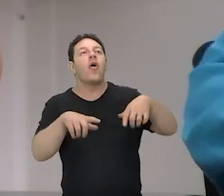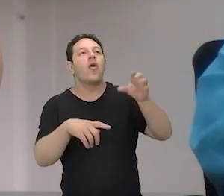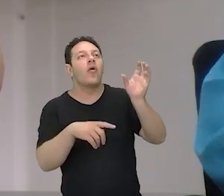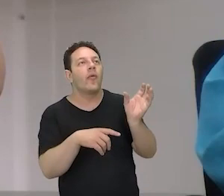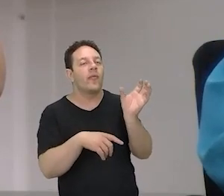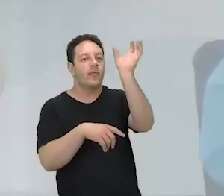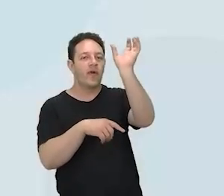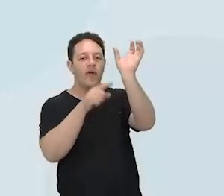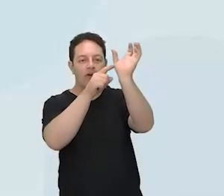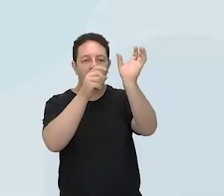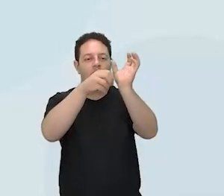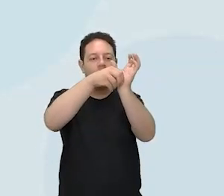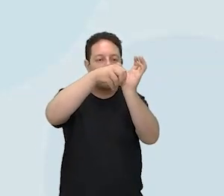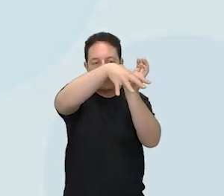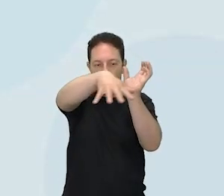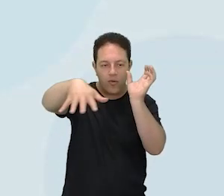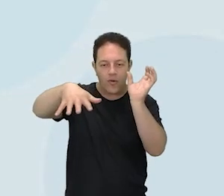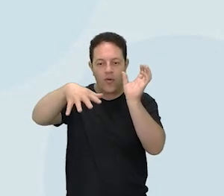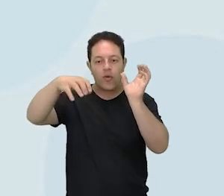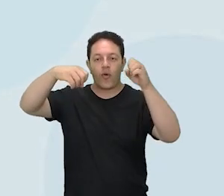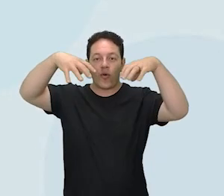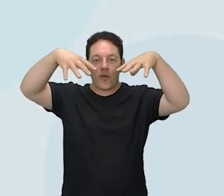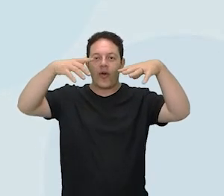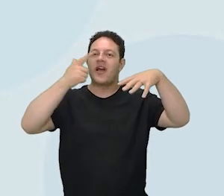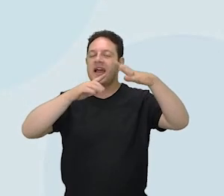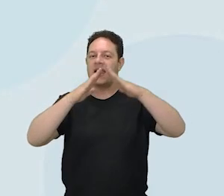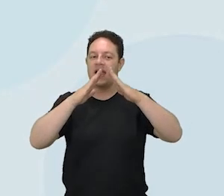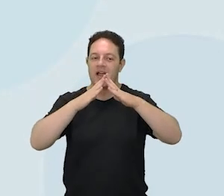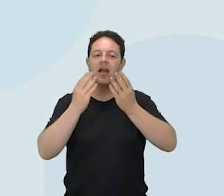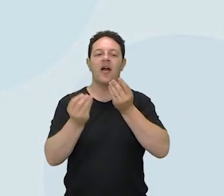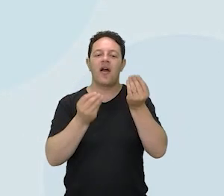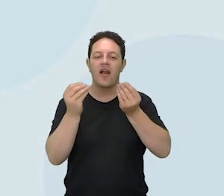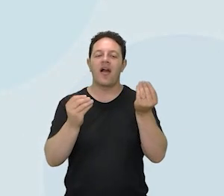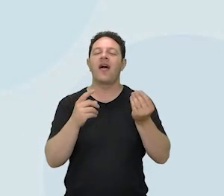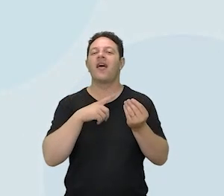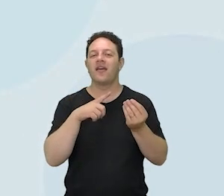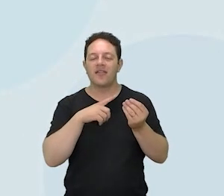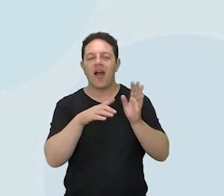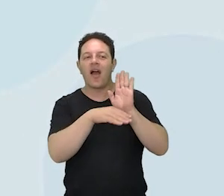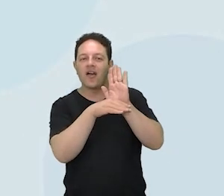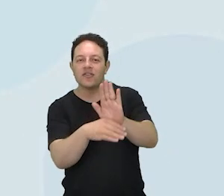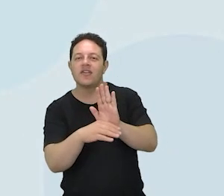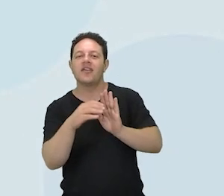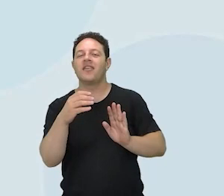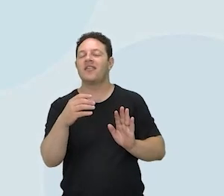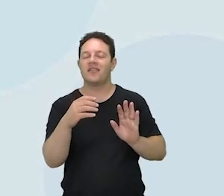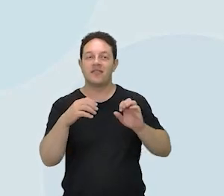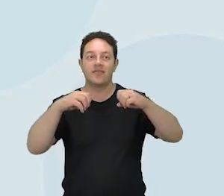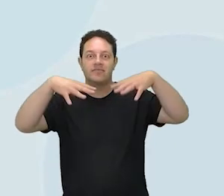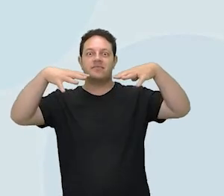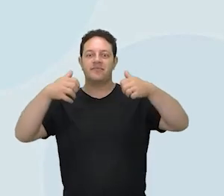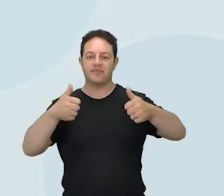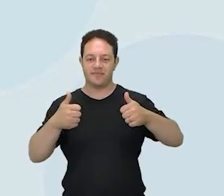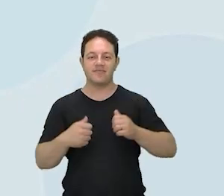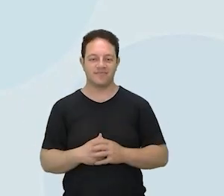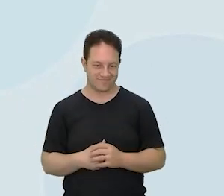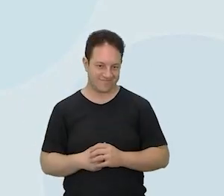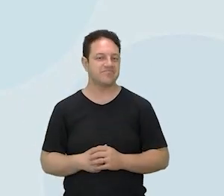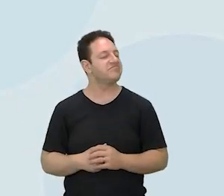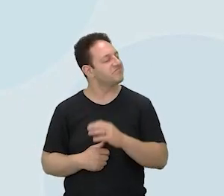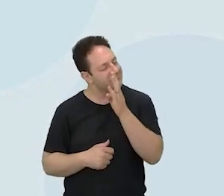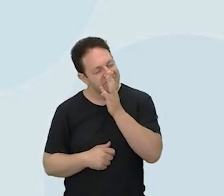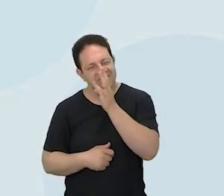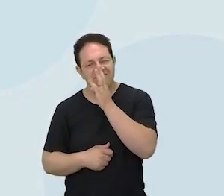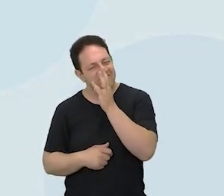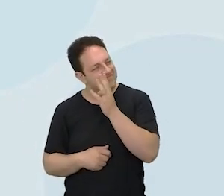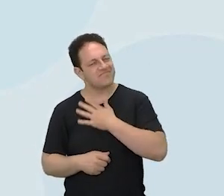da clarabóia, como que iria colocar a clarabóia para ter a iluminação. Então, foi assim, muito